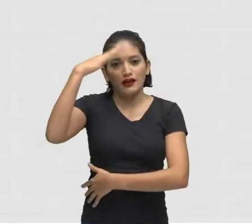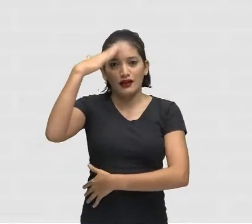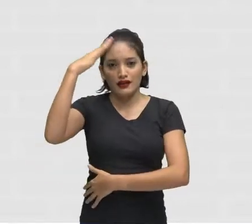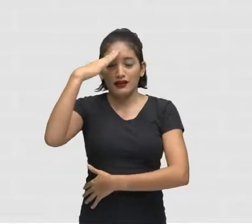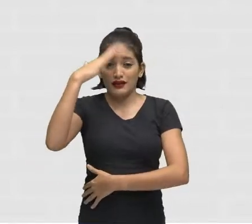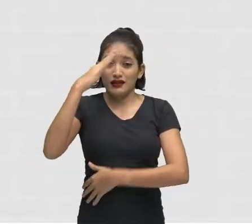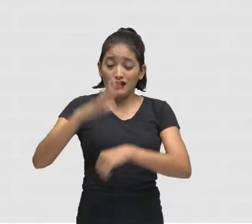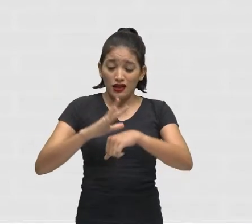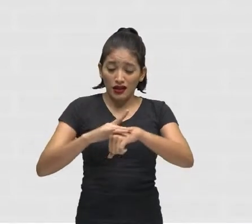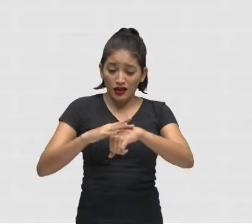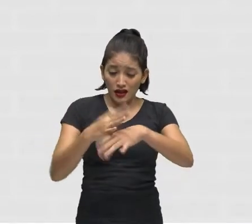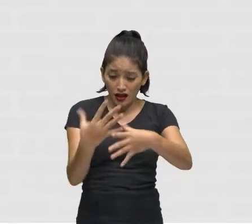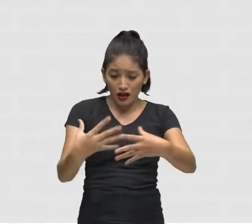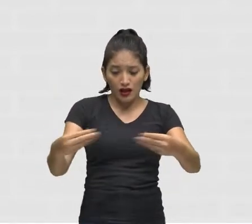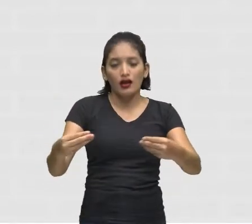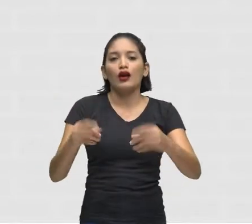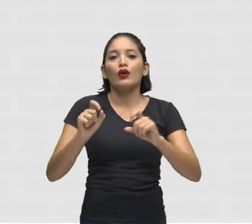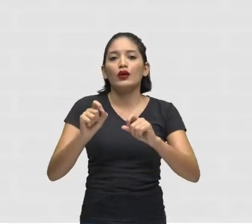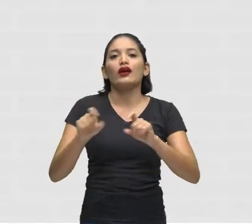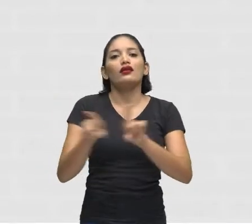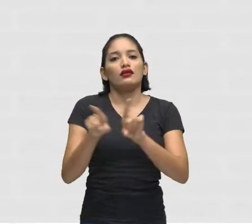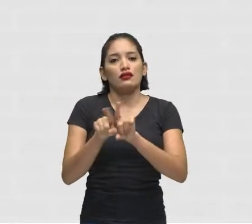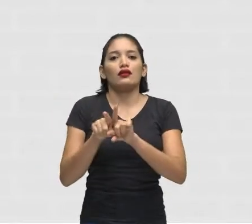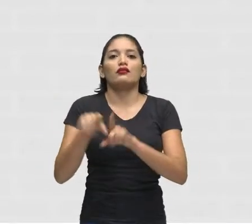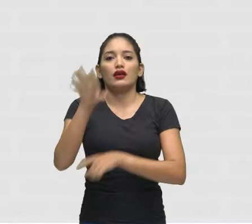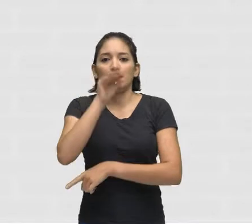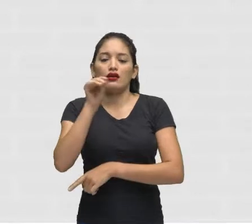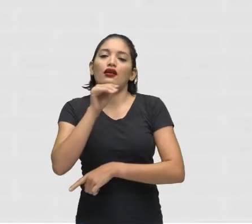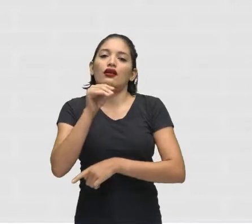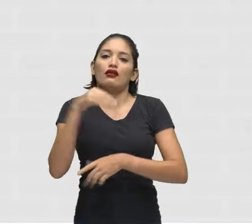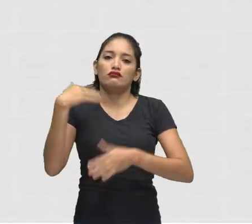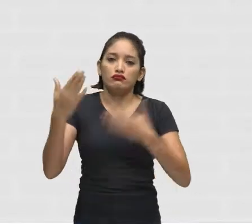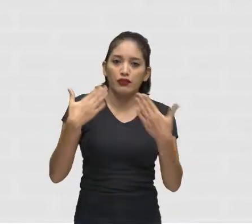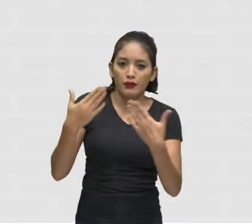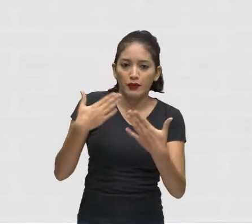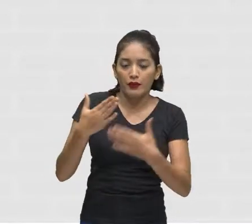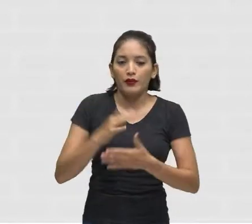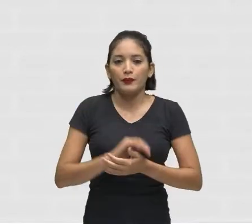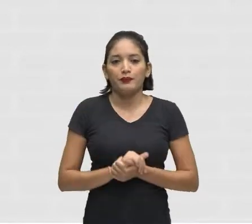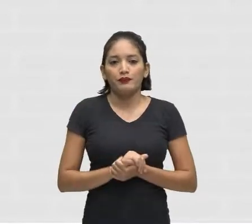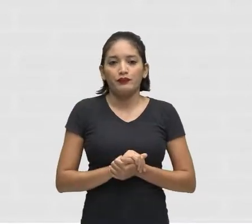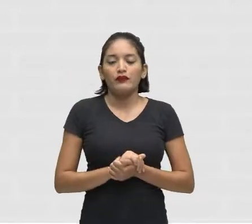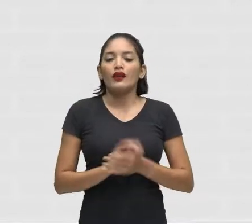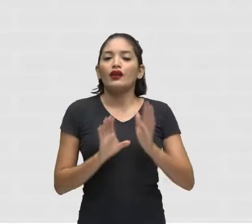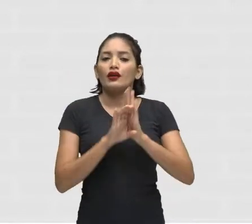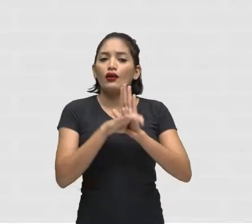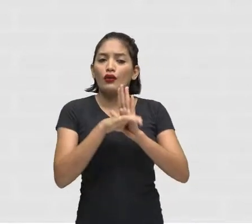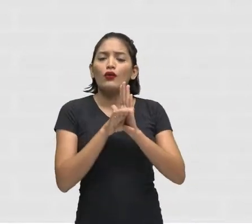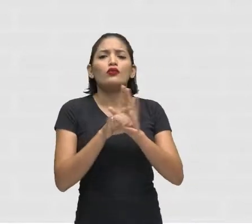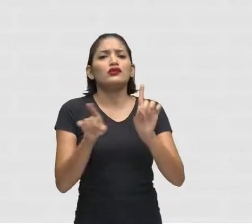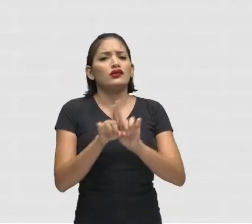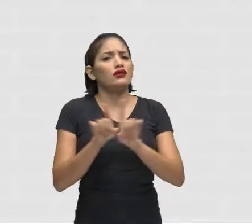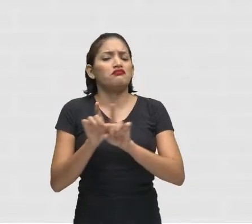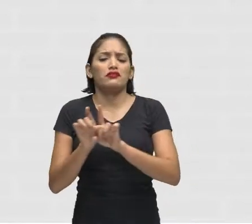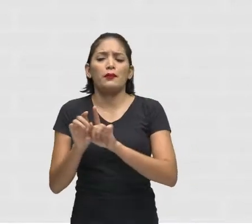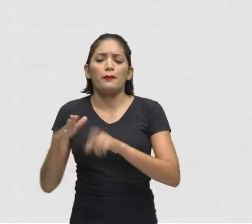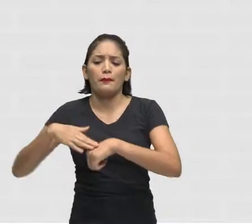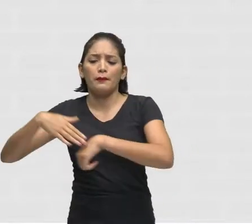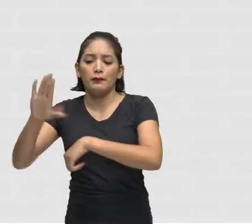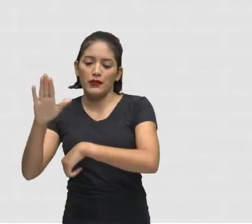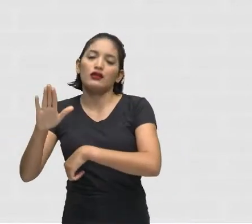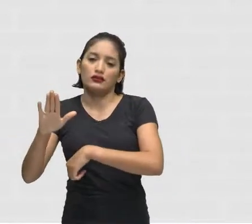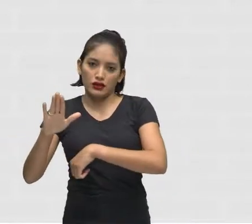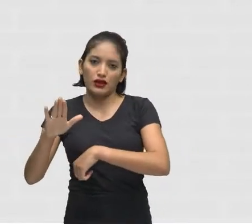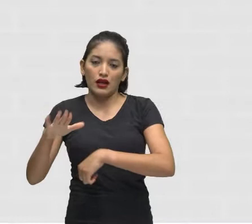cura está na fala. Um conceito de cura muito mais amplo do que a gente tem na saúde médica, tá? A psicologia não entende a cura